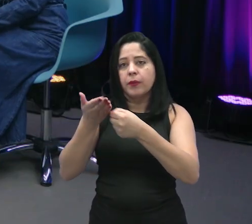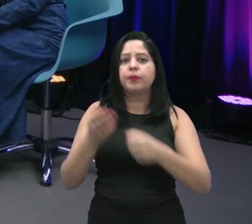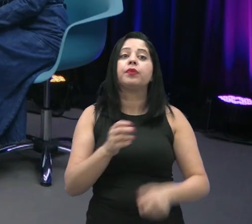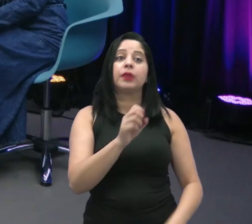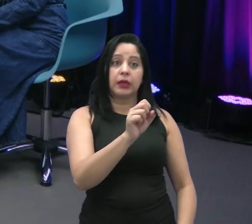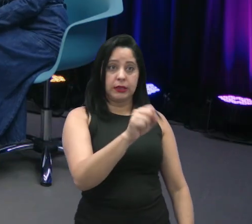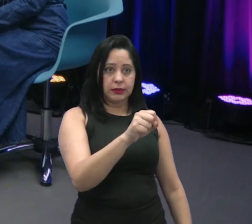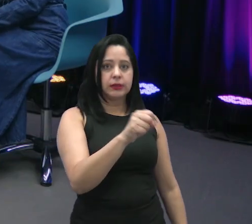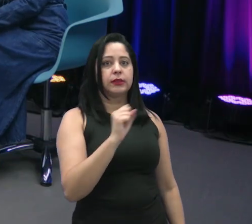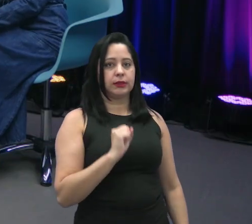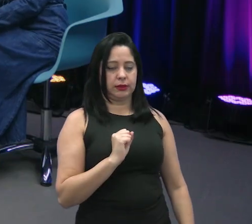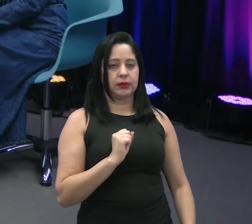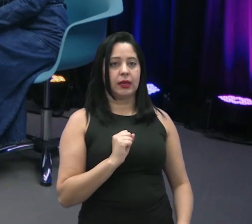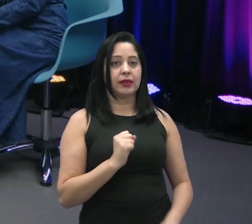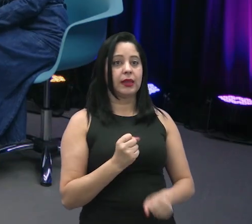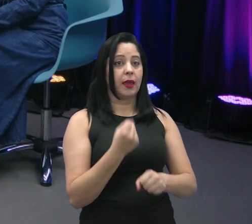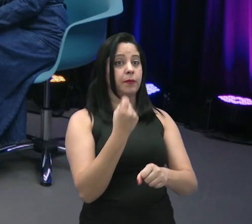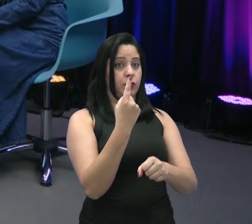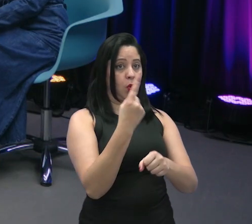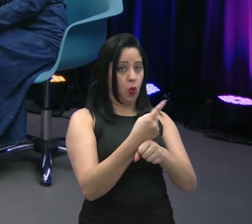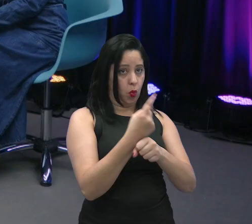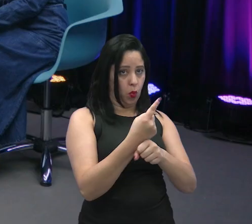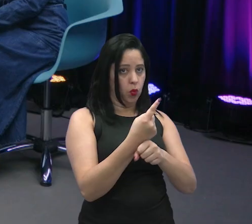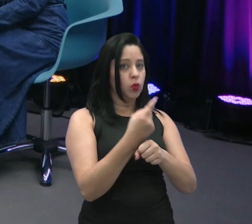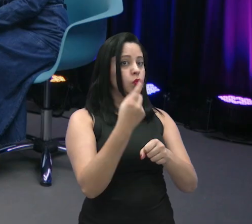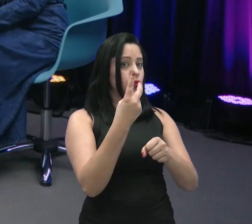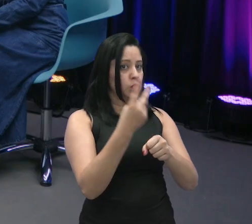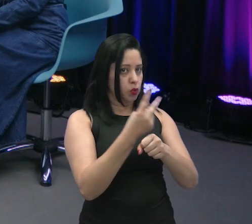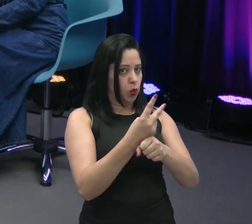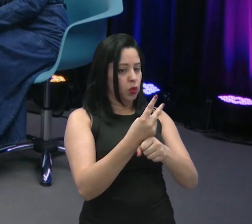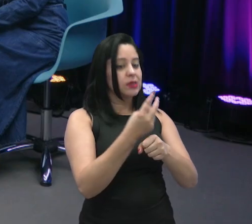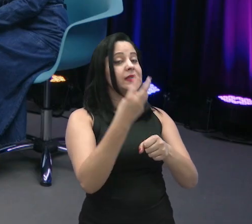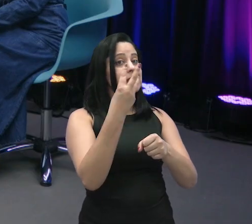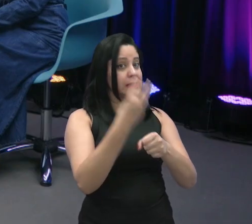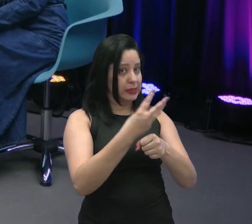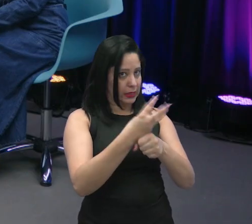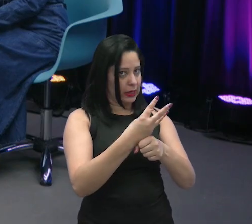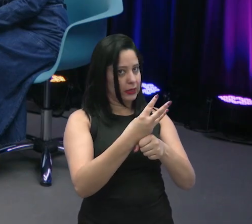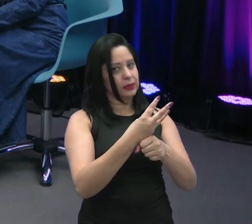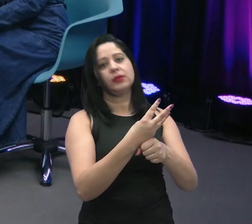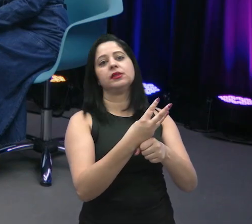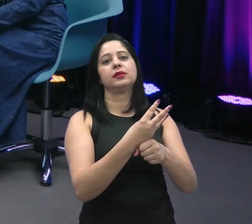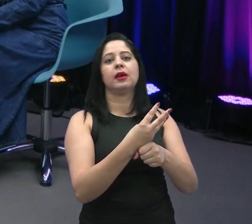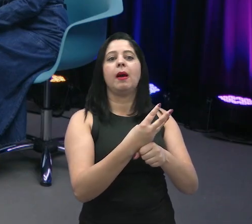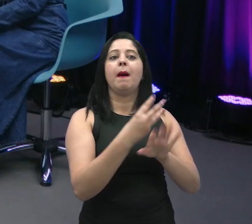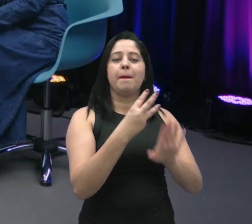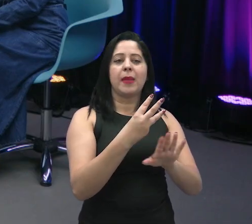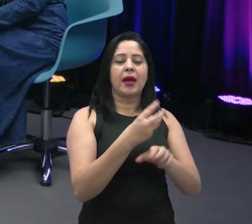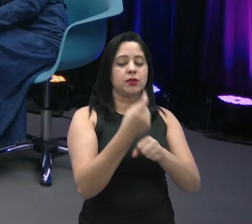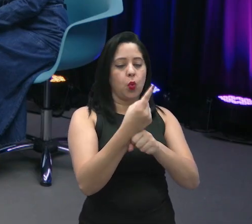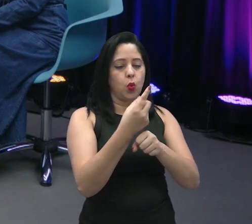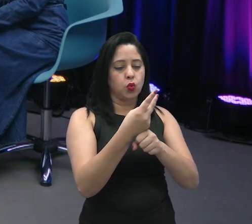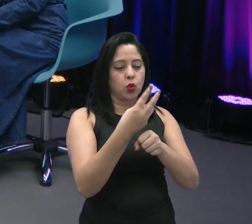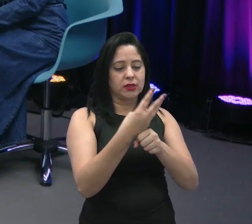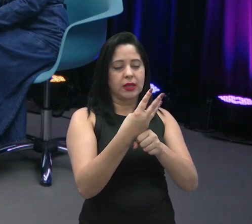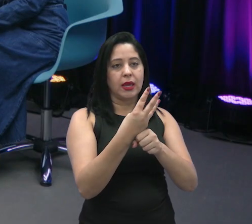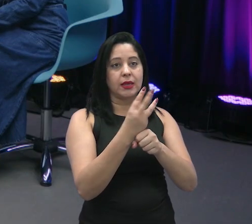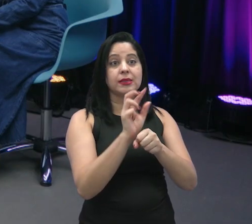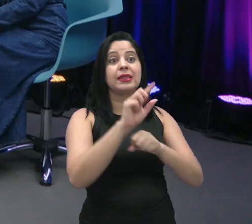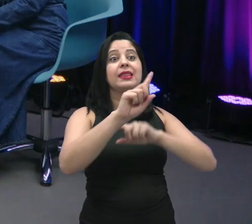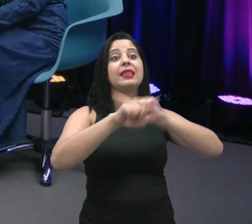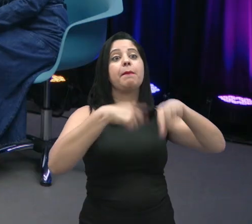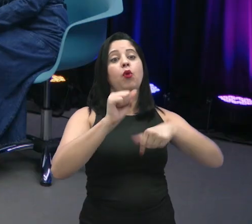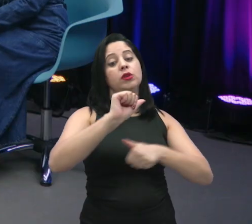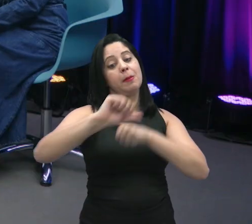Ele tem, hoje em dia, a gente nomeia como suportes, né? Suporte 1, suporte 2 ou suporte 3. No entanto, essa nomenclatura está para